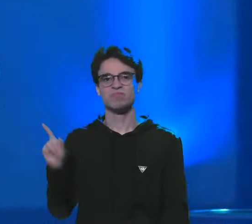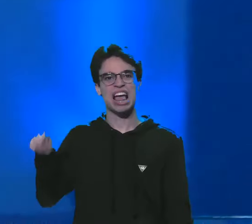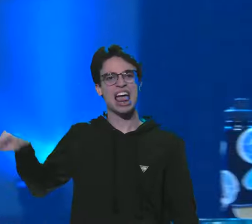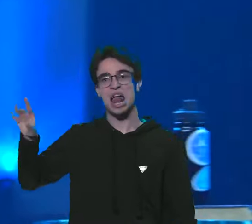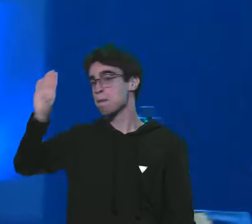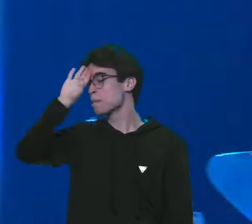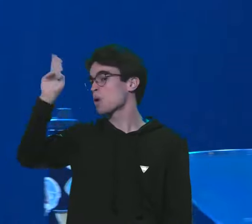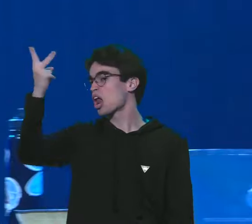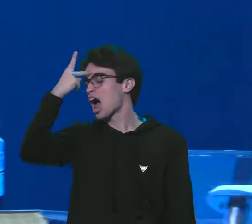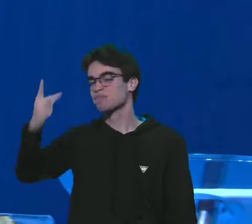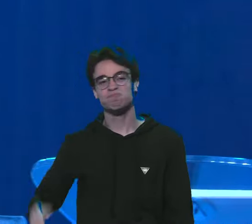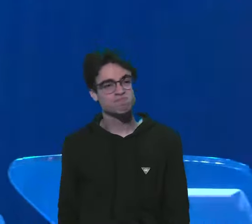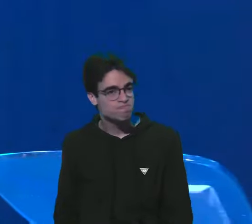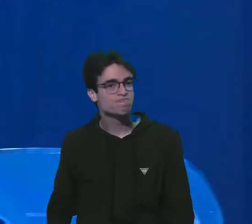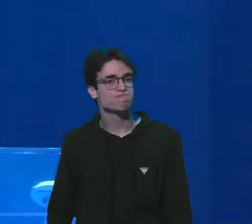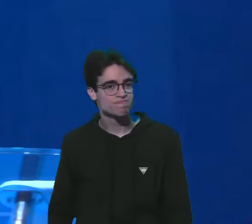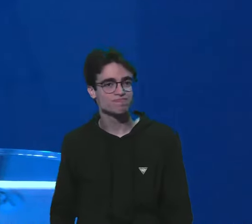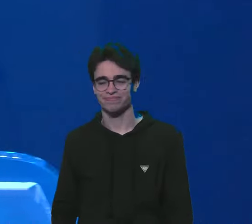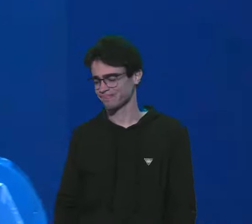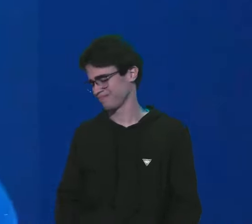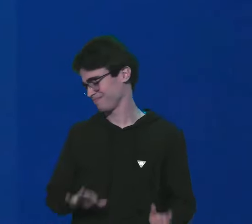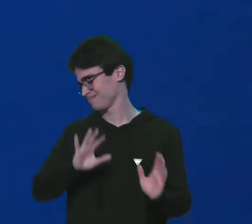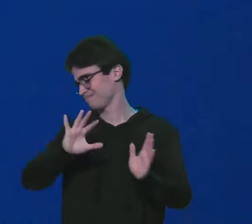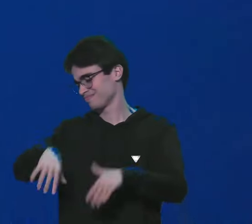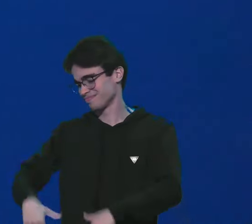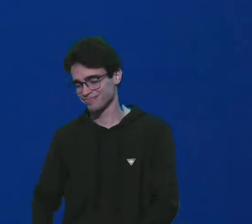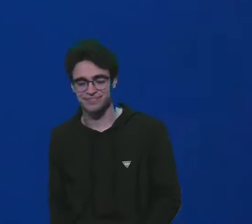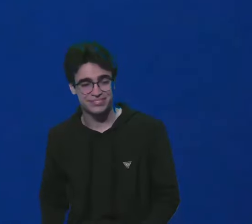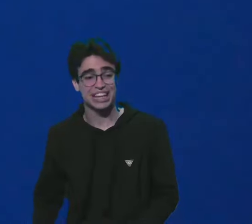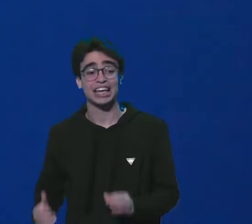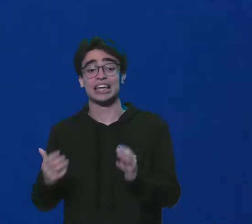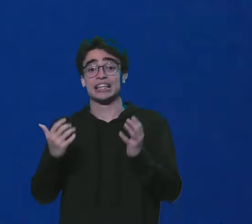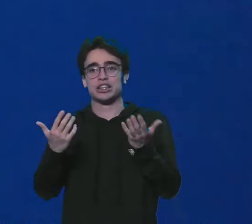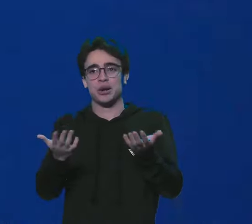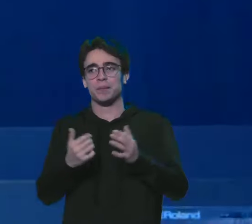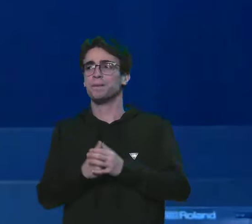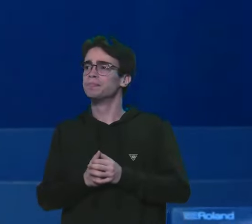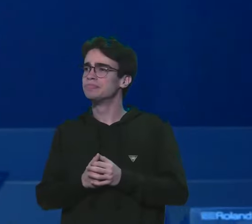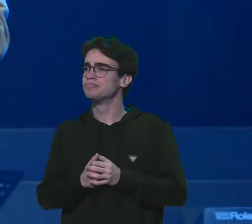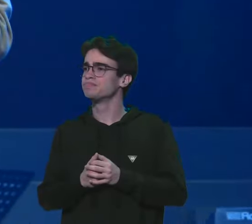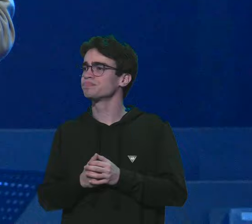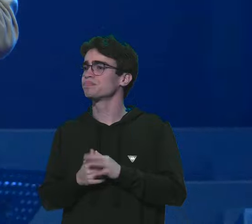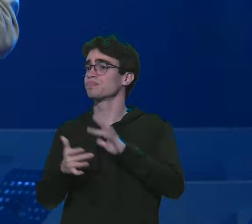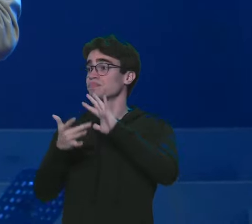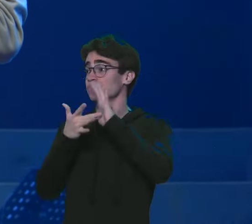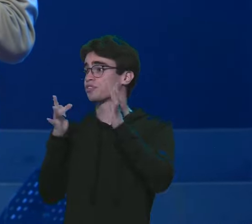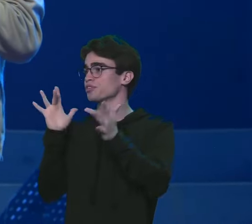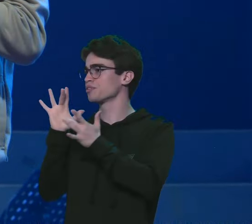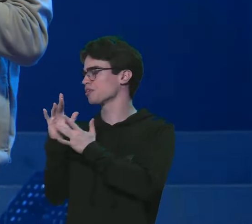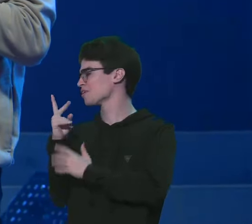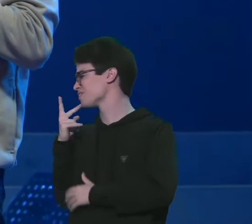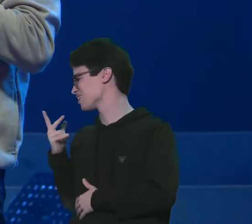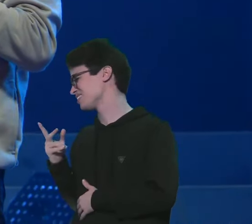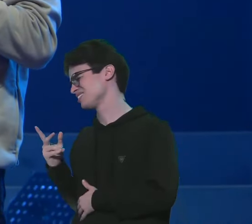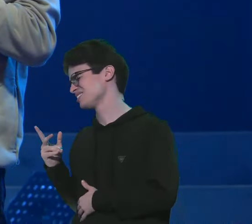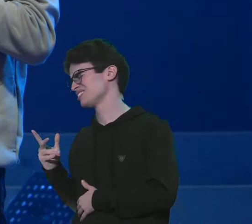bipolar. E aí Jesus fala: saiam